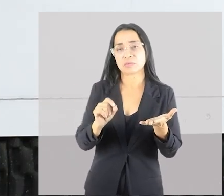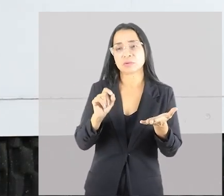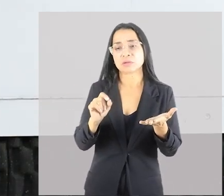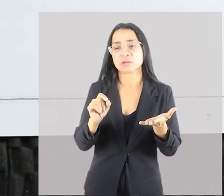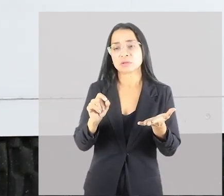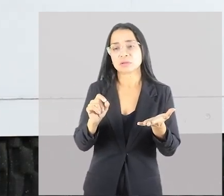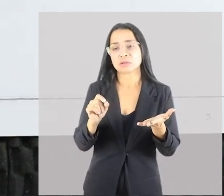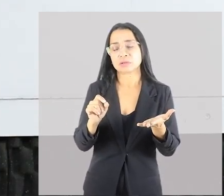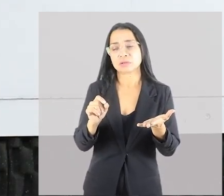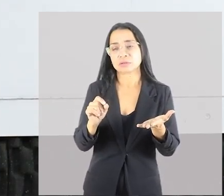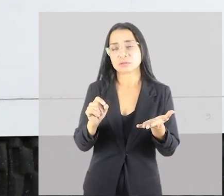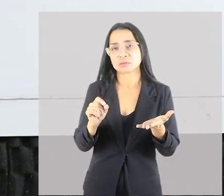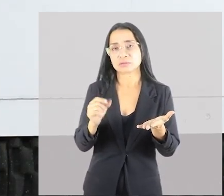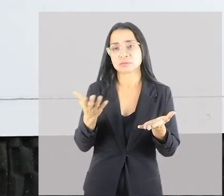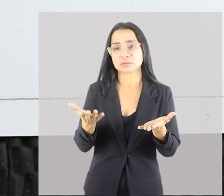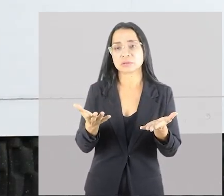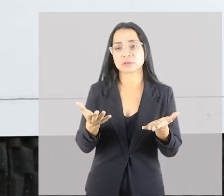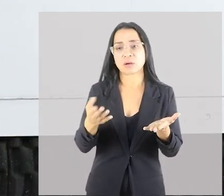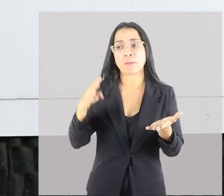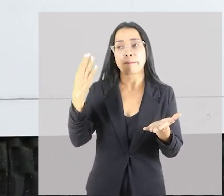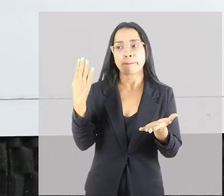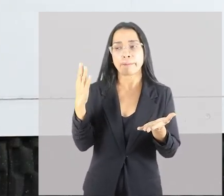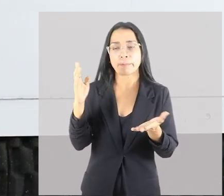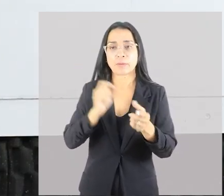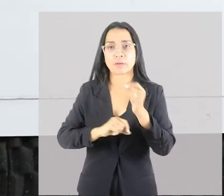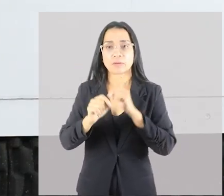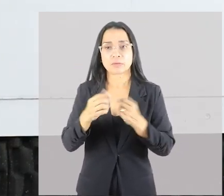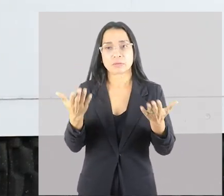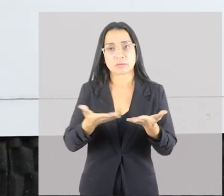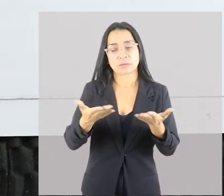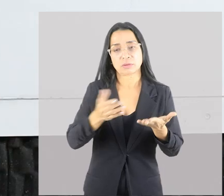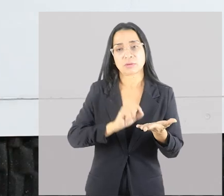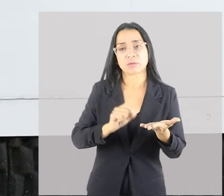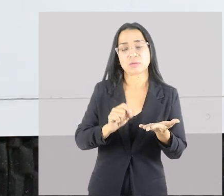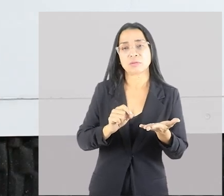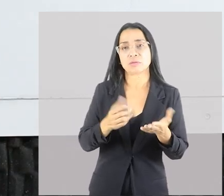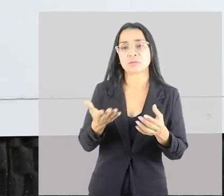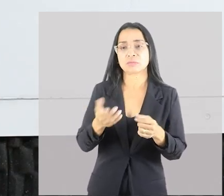que são determinadas biologicamente, que agora, né,